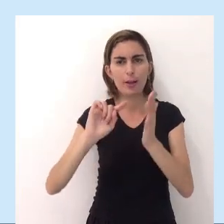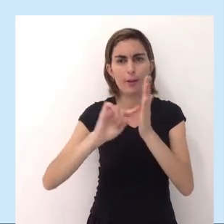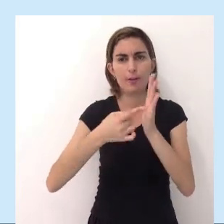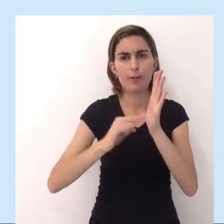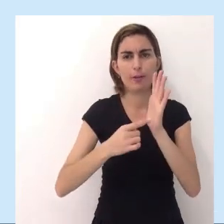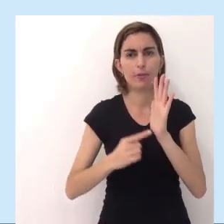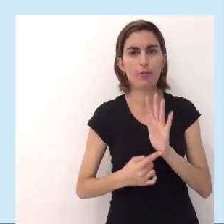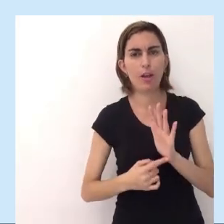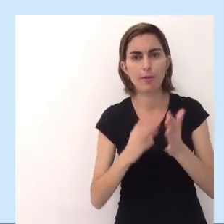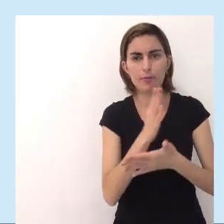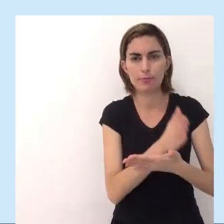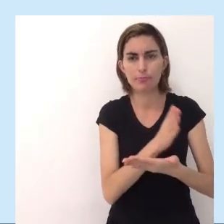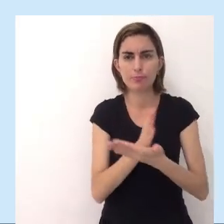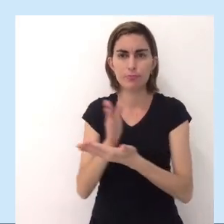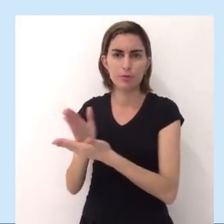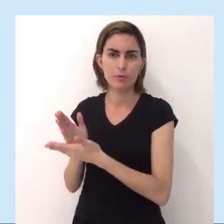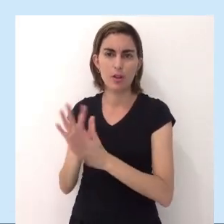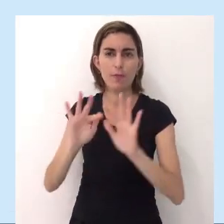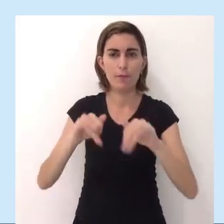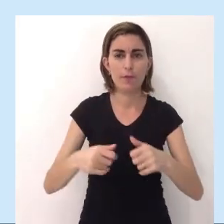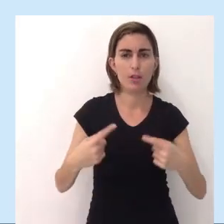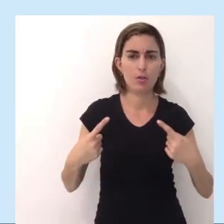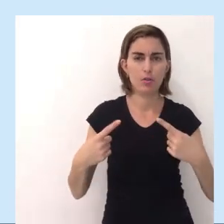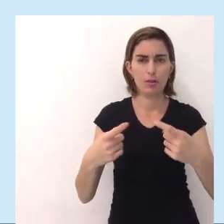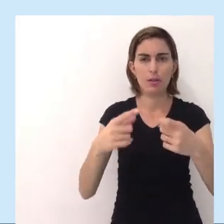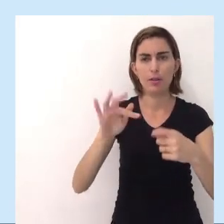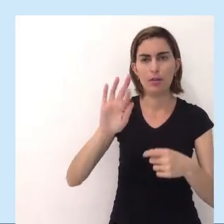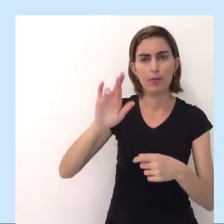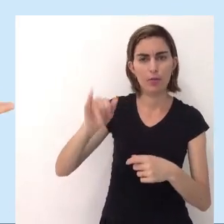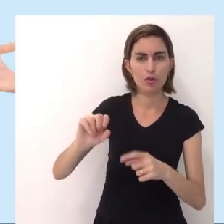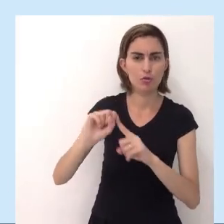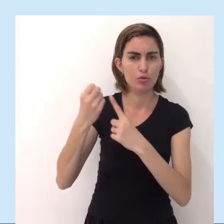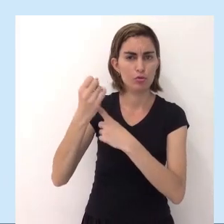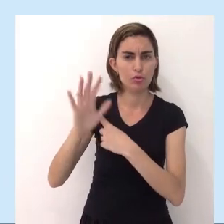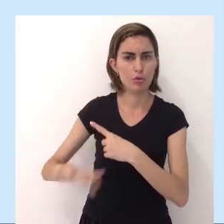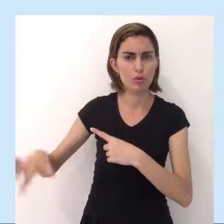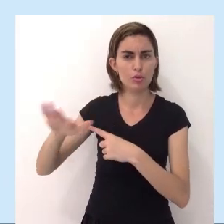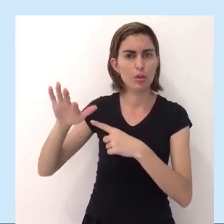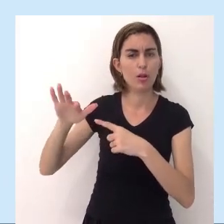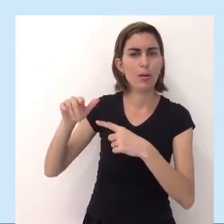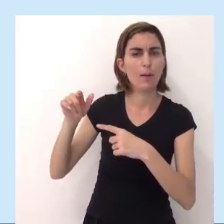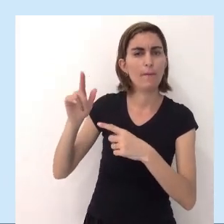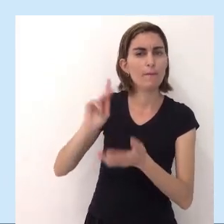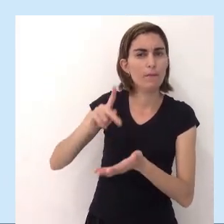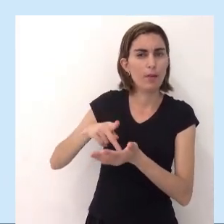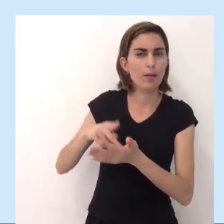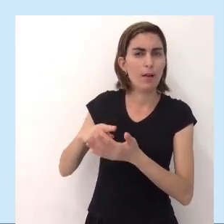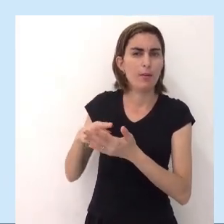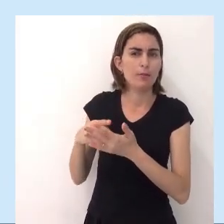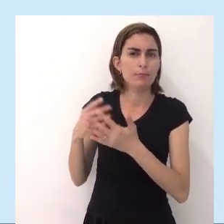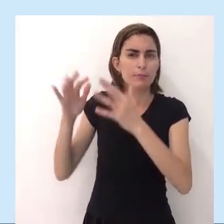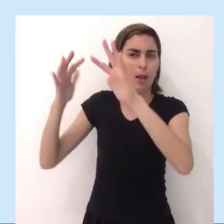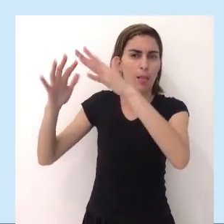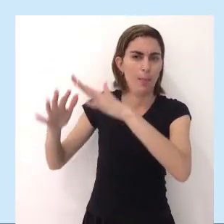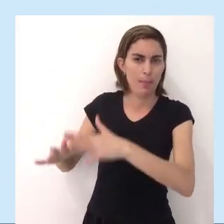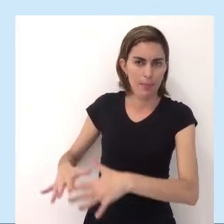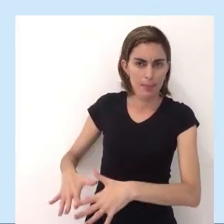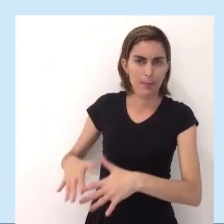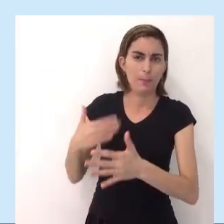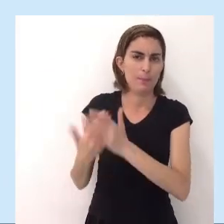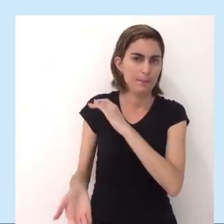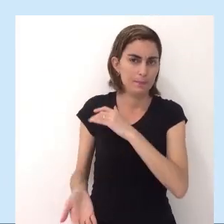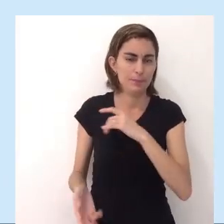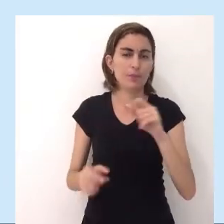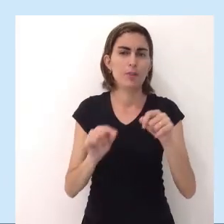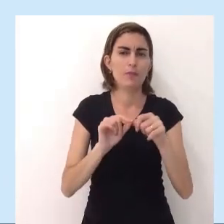gente, ele vai cair, tá? Com o final da Guerra Fria, porque o socialismo real ele vai entrar em decadência, tá?